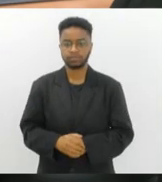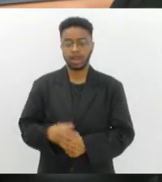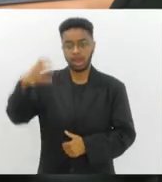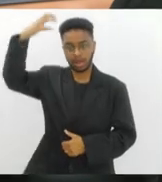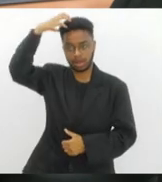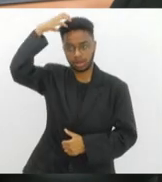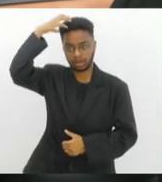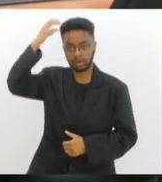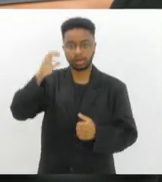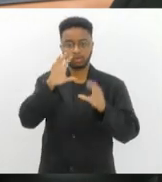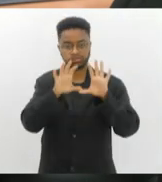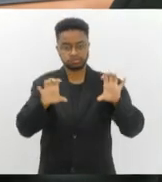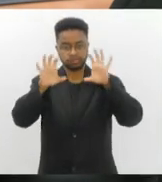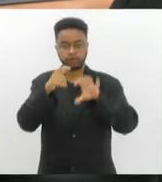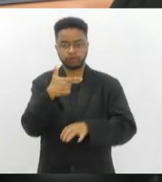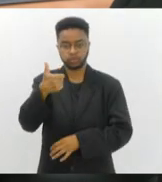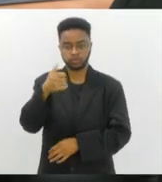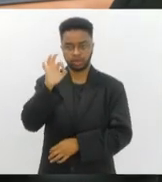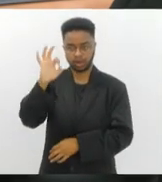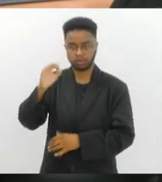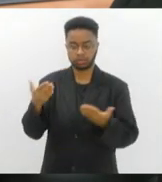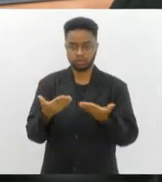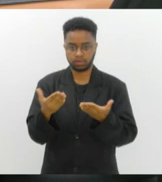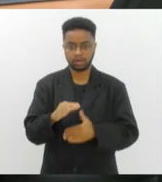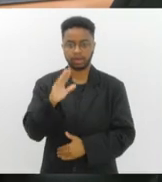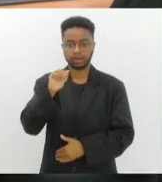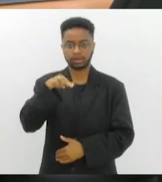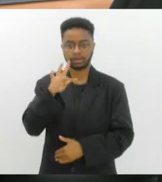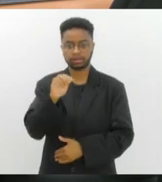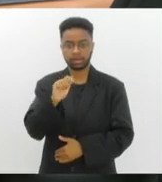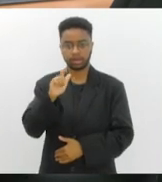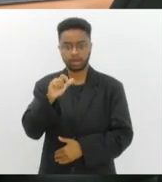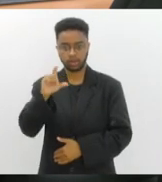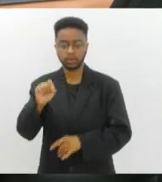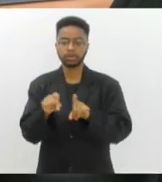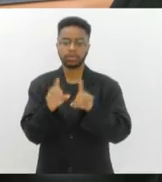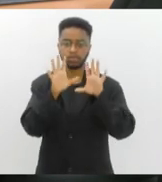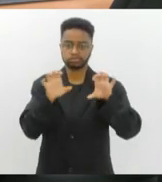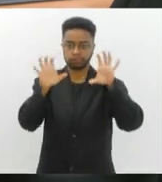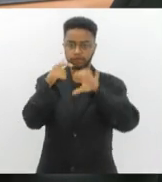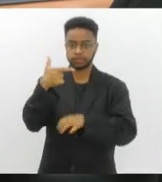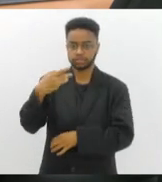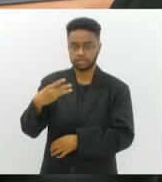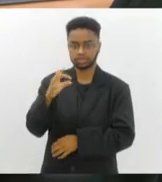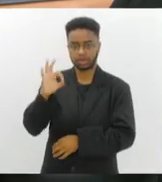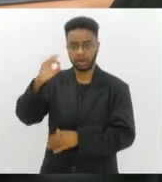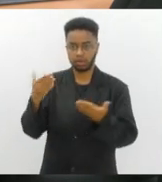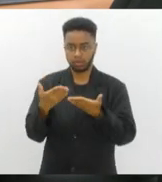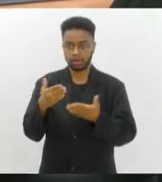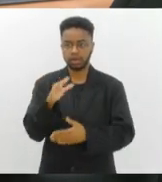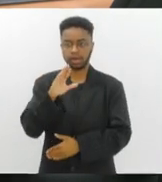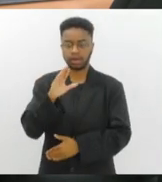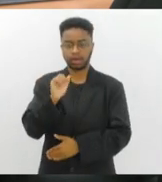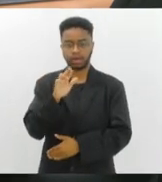Reis, tempo nublado, 21 graus nesse momento. Cantagalo, também nublado, 23 graus.